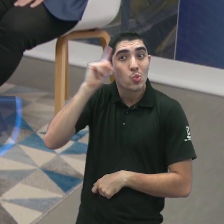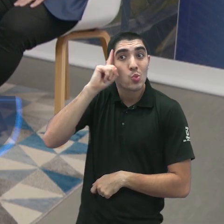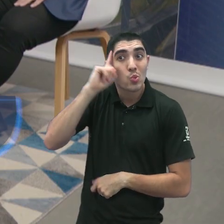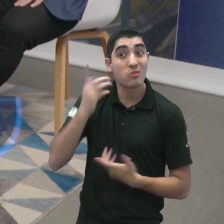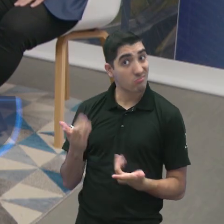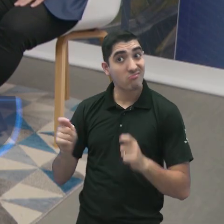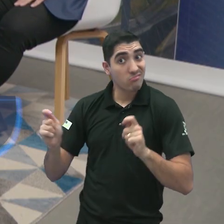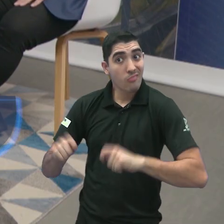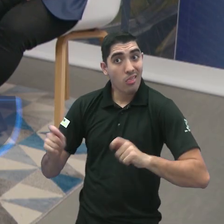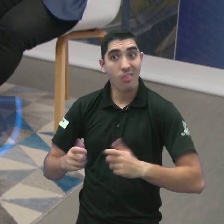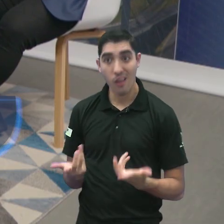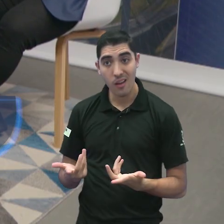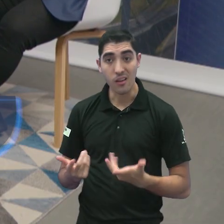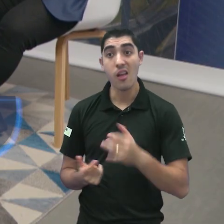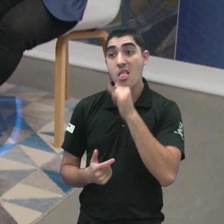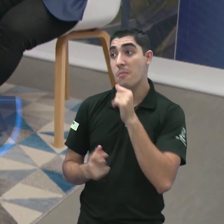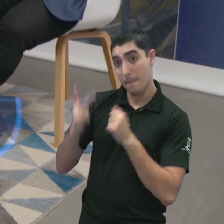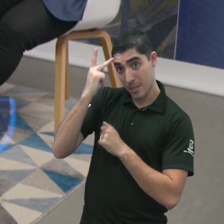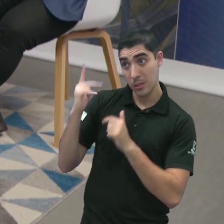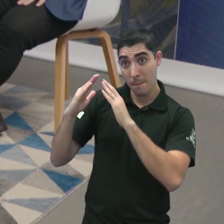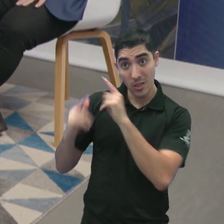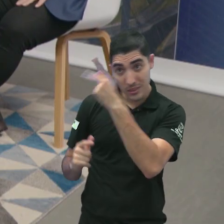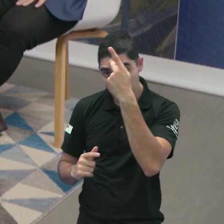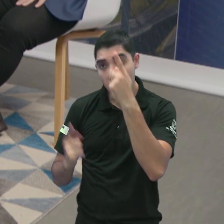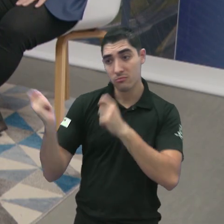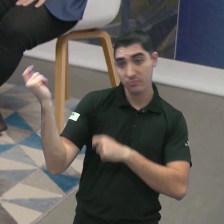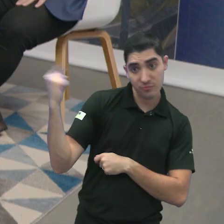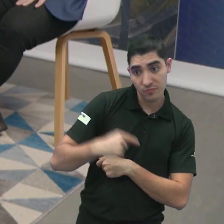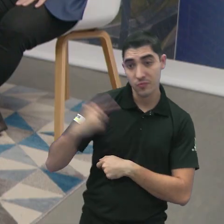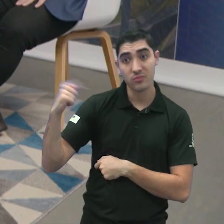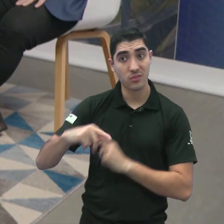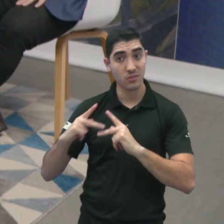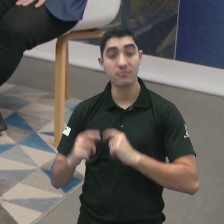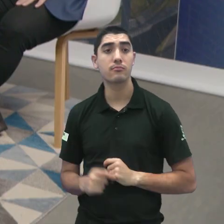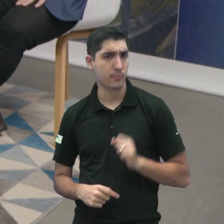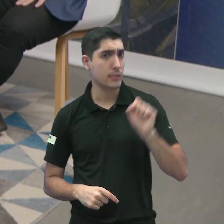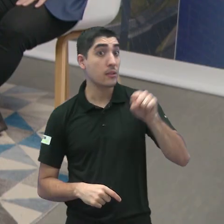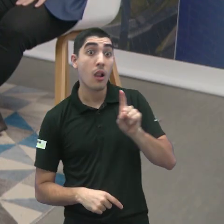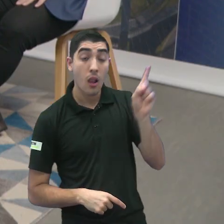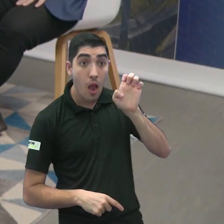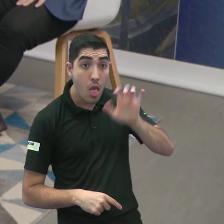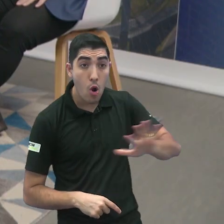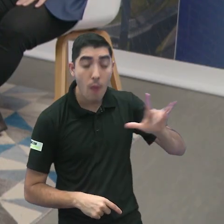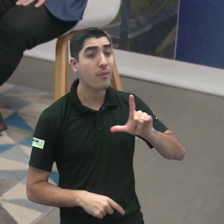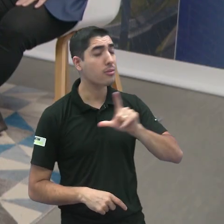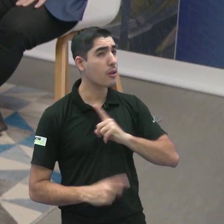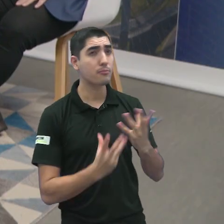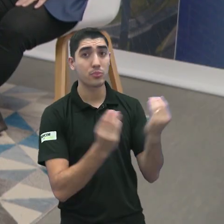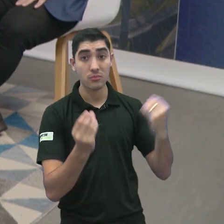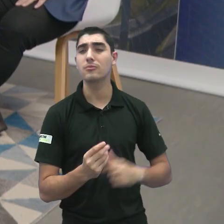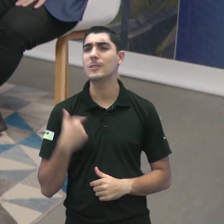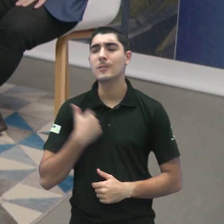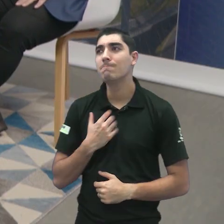caso, né? O joseense que trabalha em São Paulo pode ir e voltar facilmente. Sim. E é algo comum na Europa. Na Europa isso acontece. Para a gente é um sonho